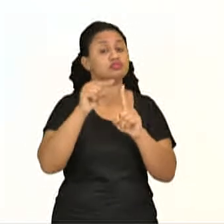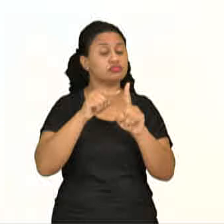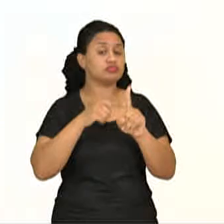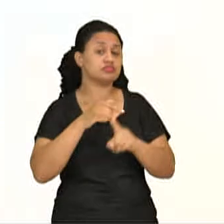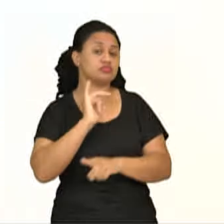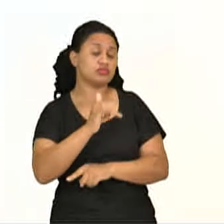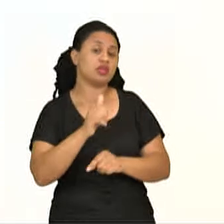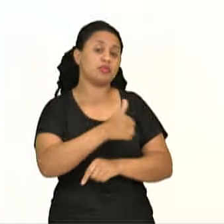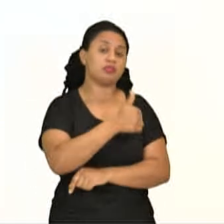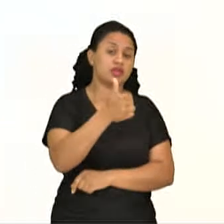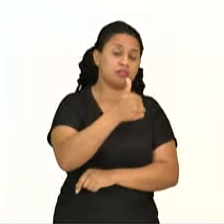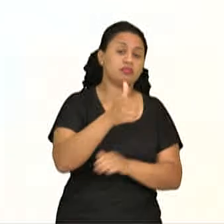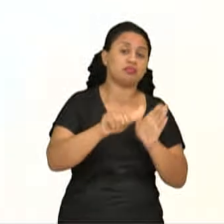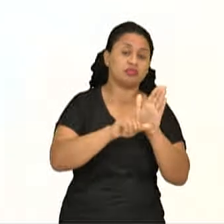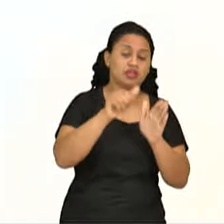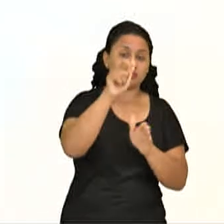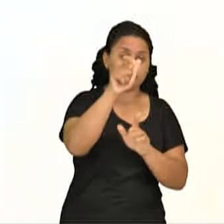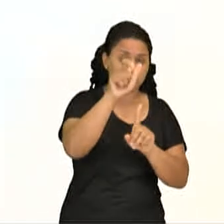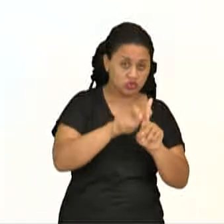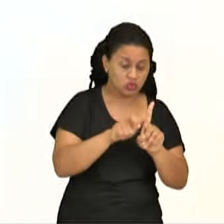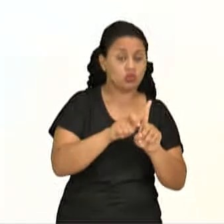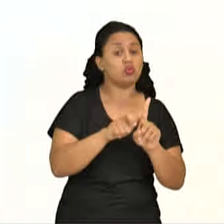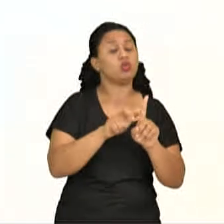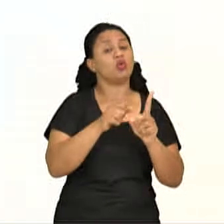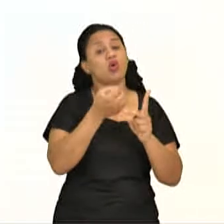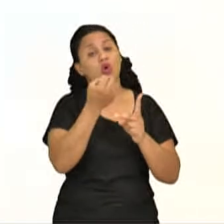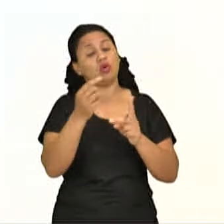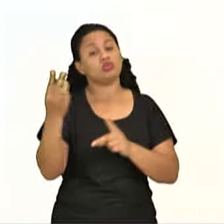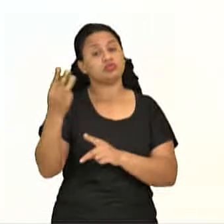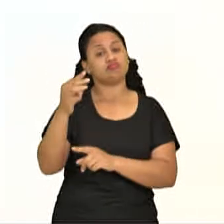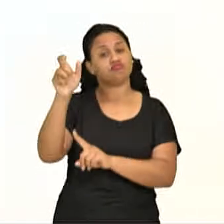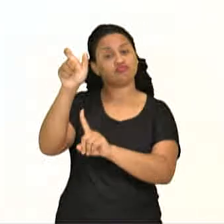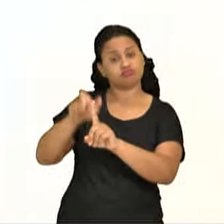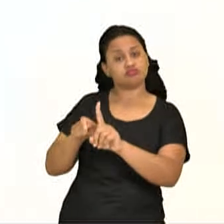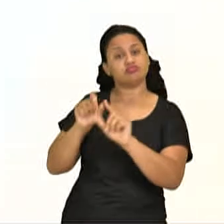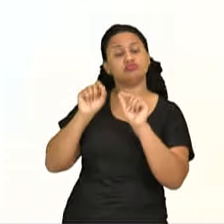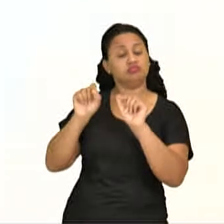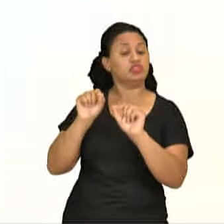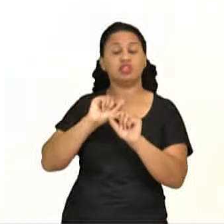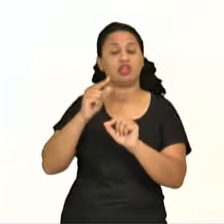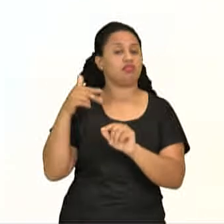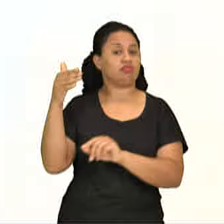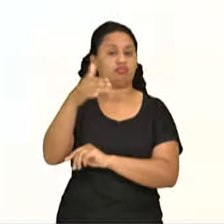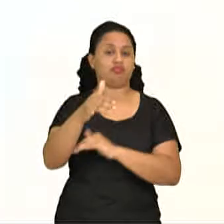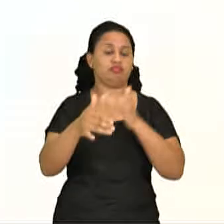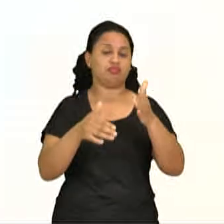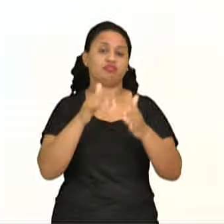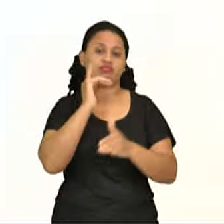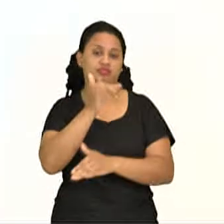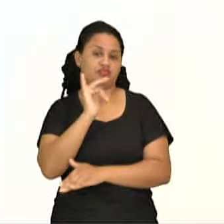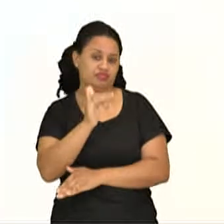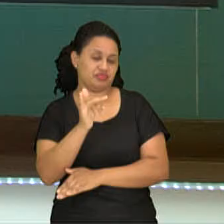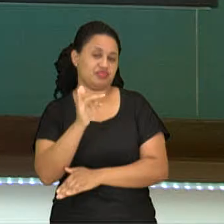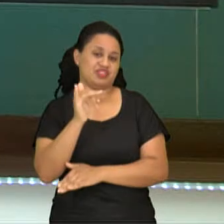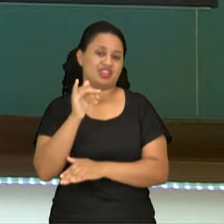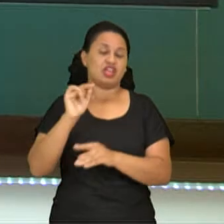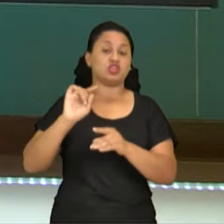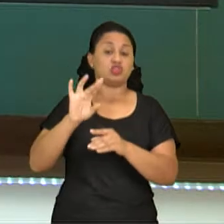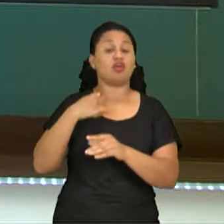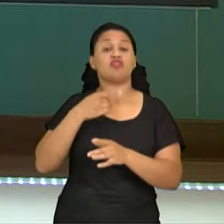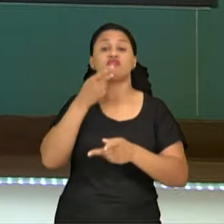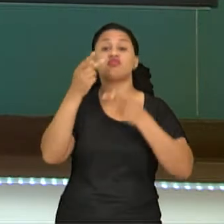narrador. Primeira pessoa, personagem, ou terceira pessoa, aquele narrador que não participa da história, que só conta os